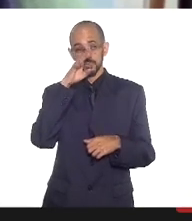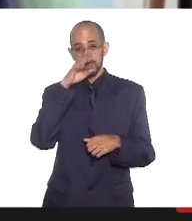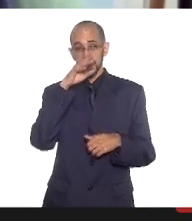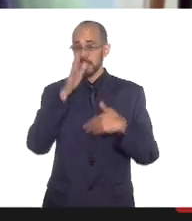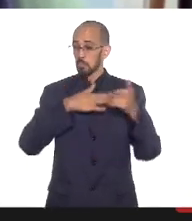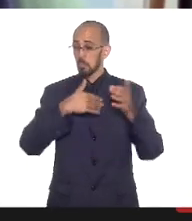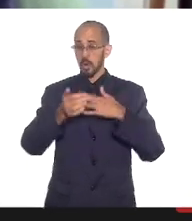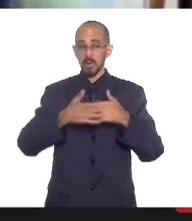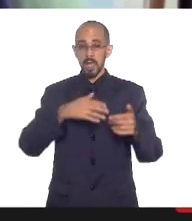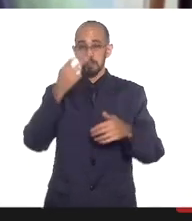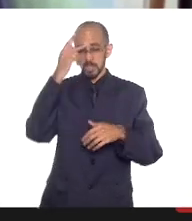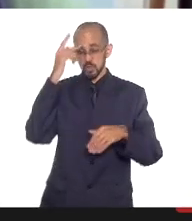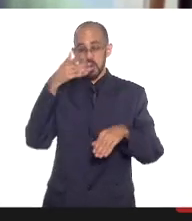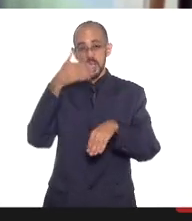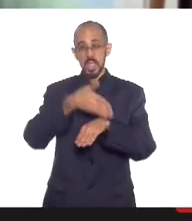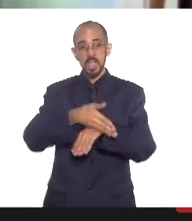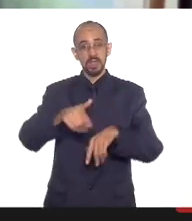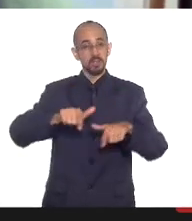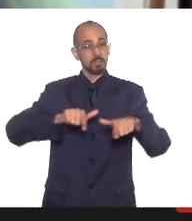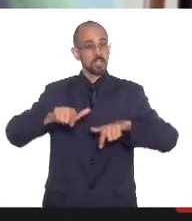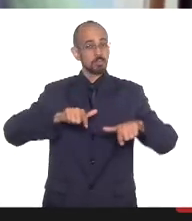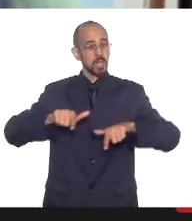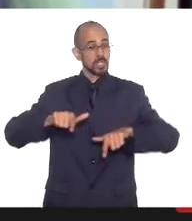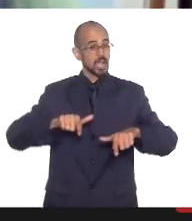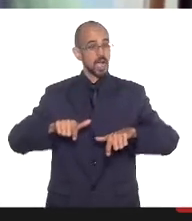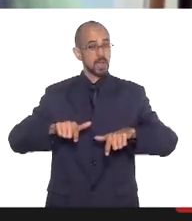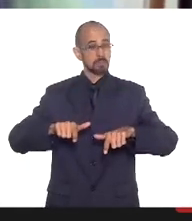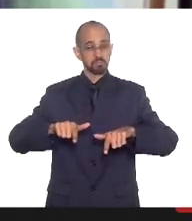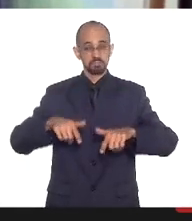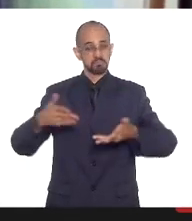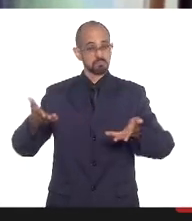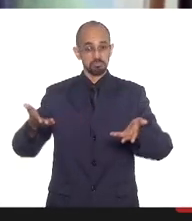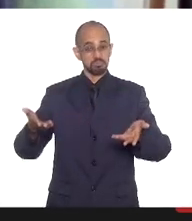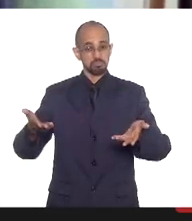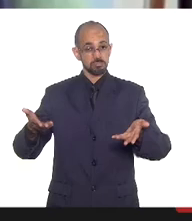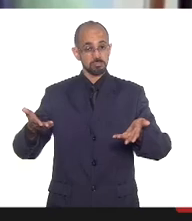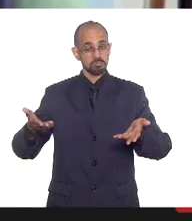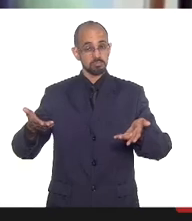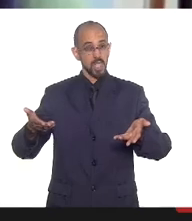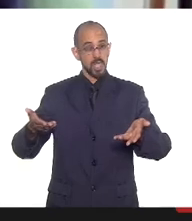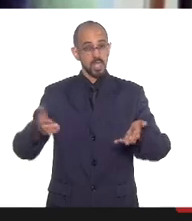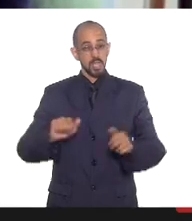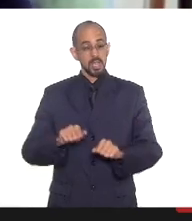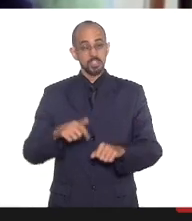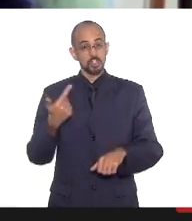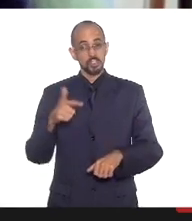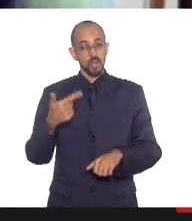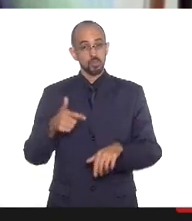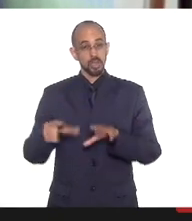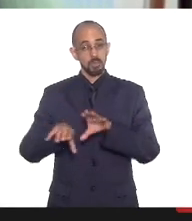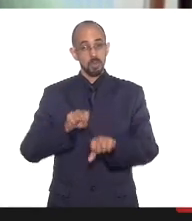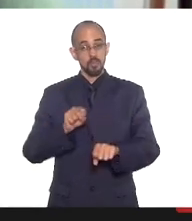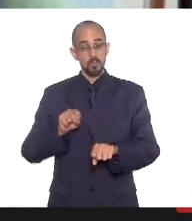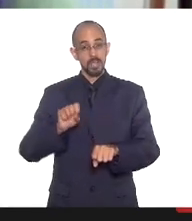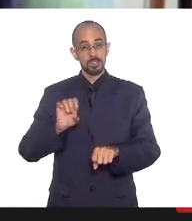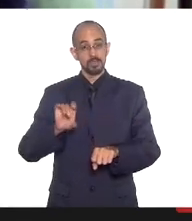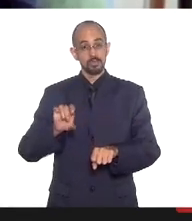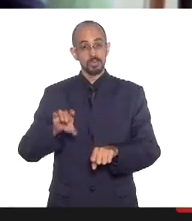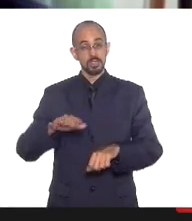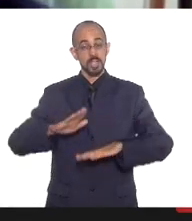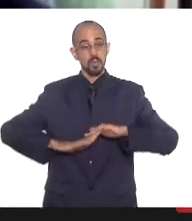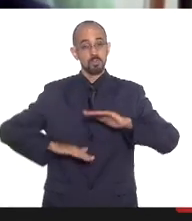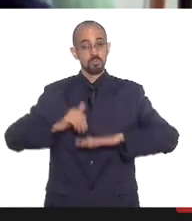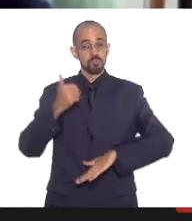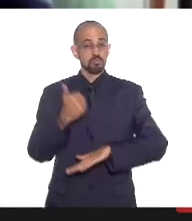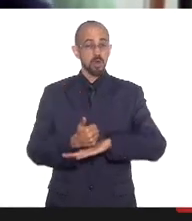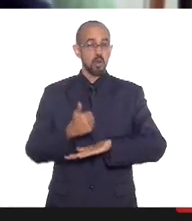trabalhar lá qualquer um como se isso bastasse lá então nós não temos formação de especialista para não